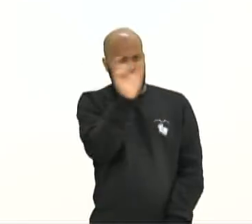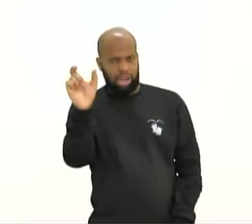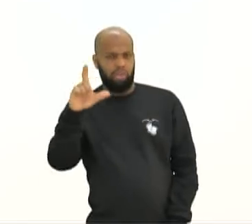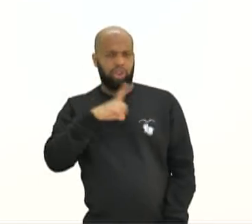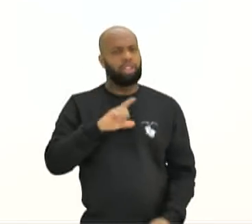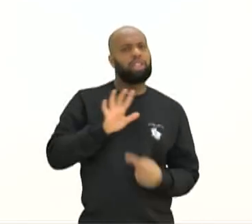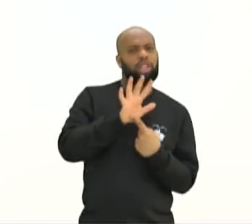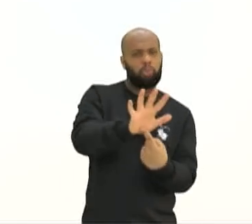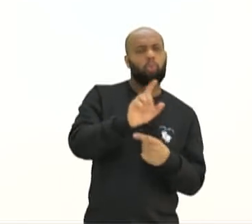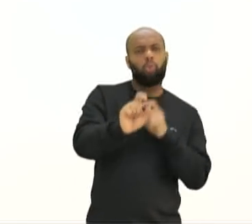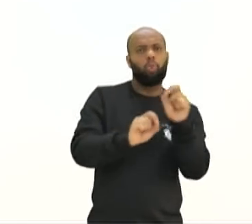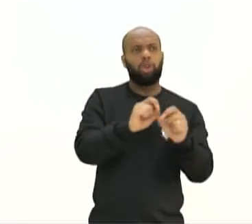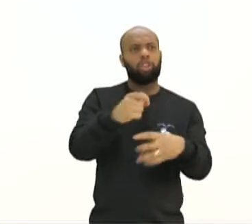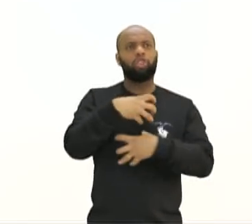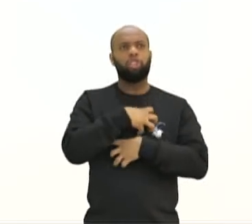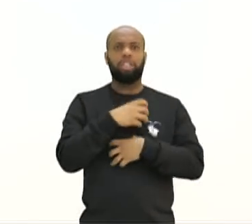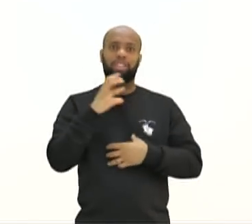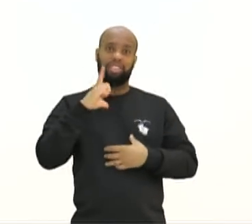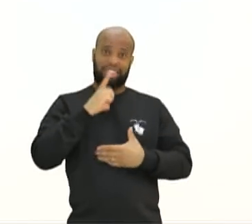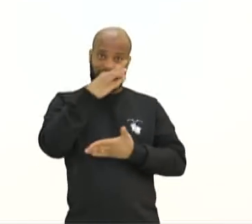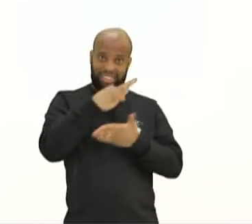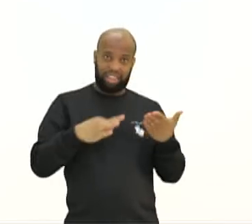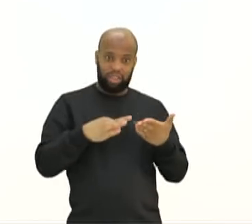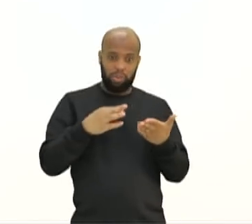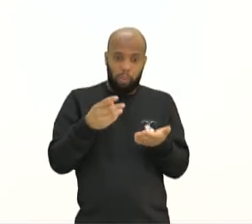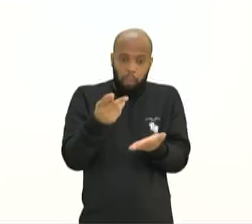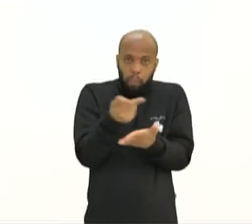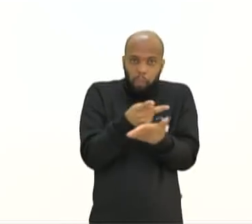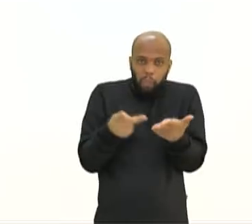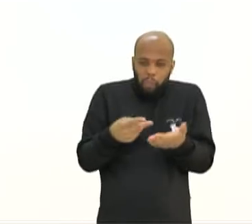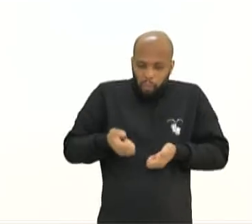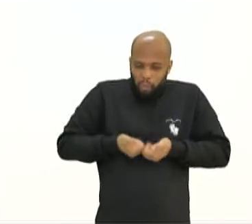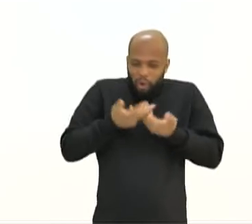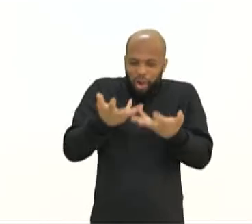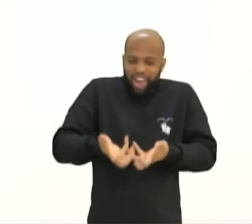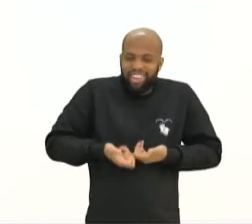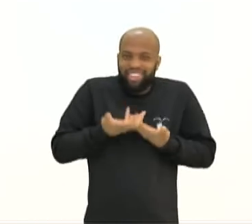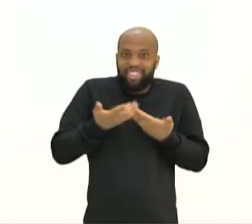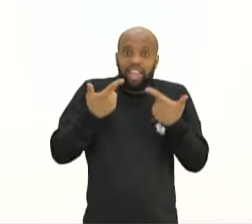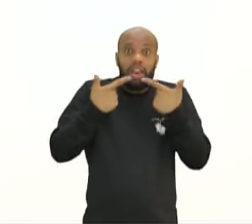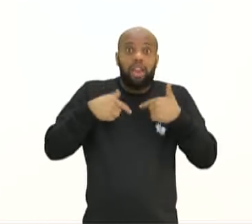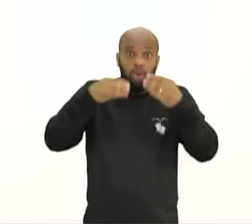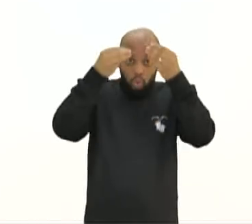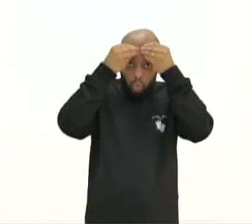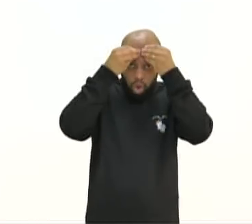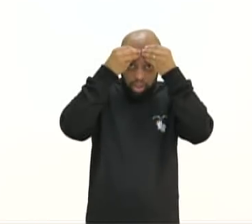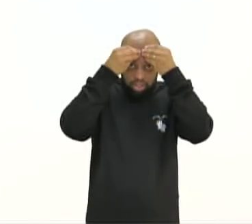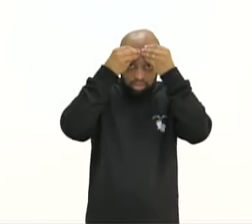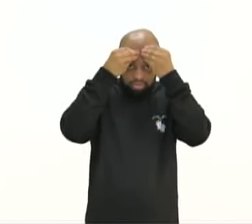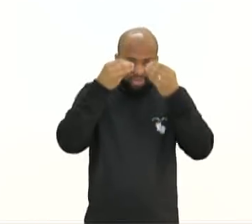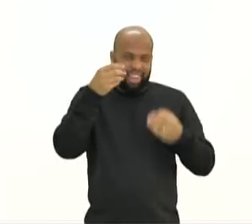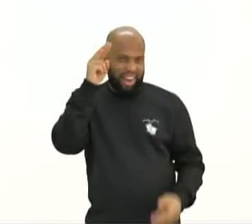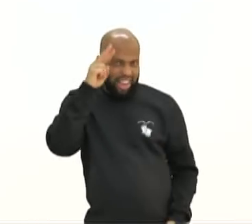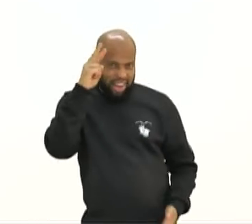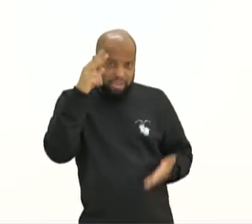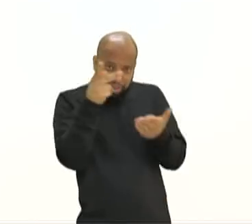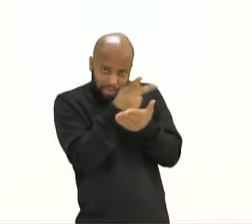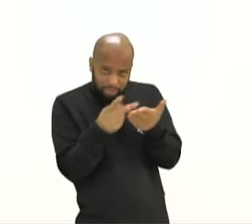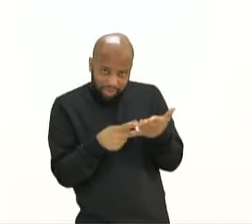que fazem do trecho ser poético. Agora a gente já vai falar de uma linguagem poética. Lembram de